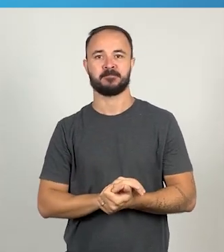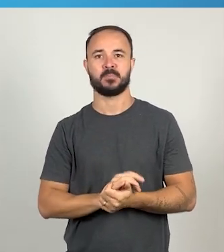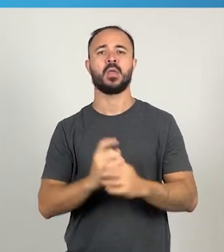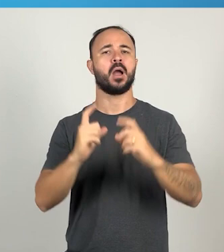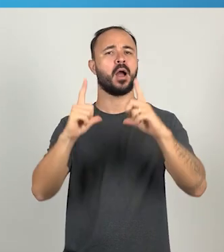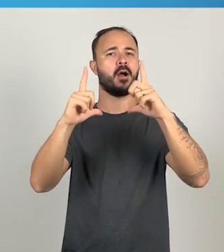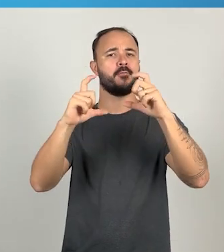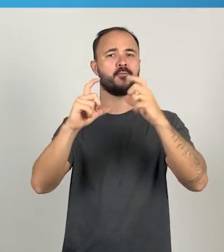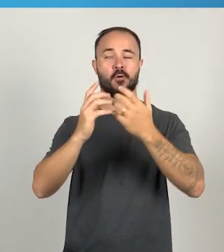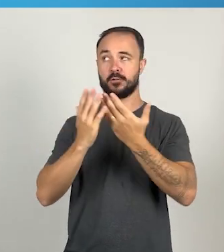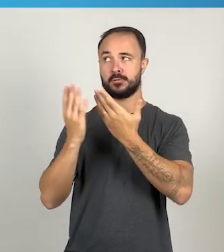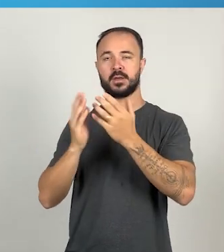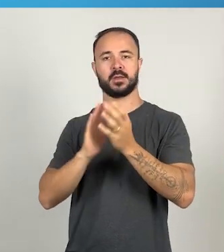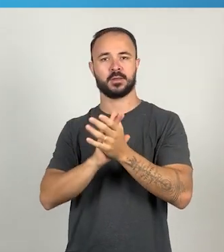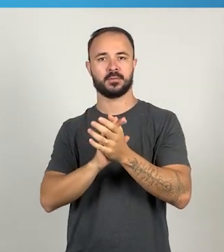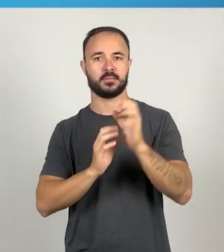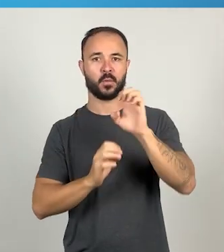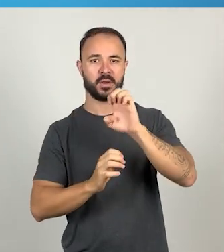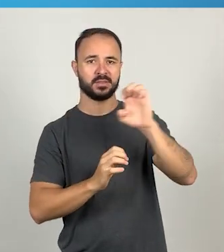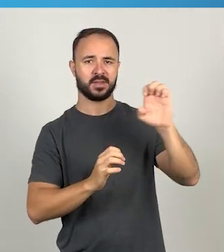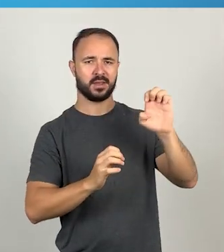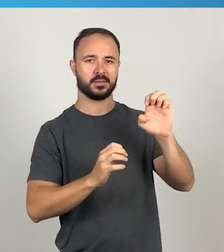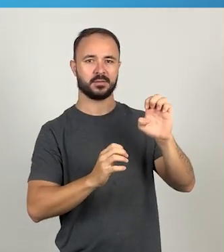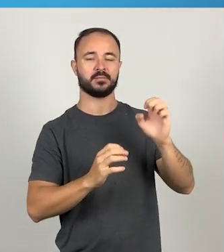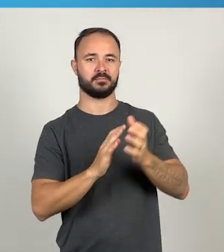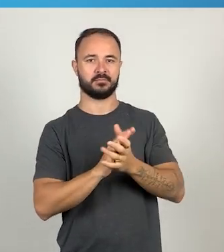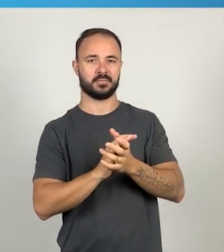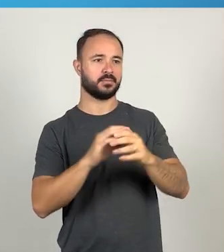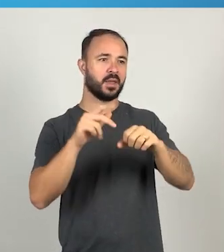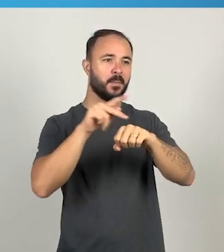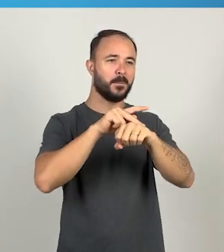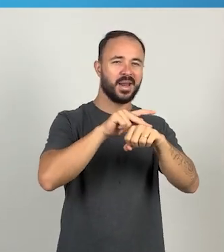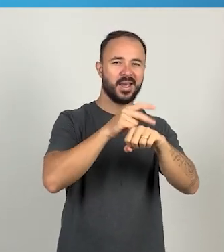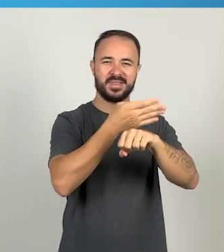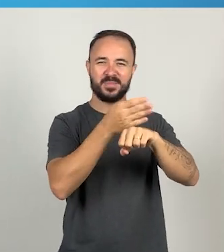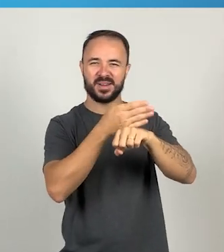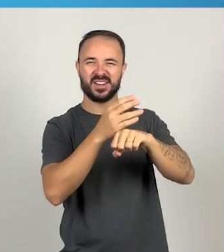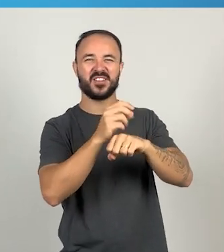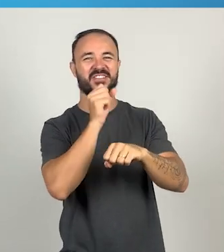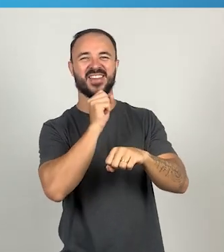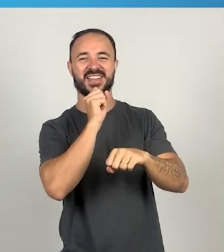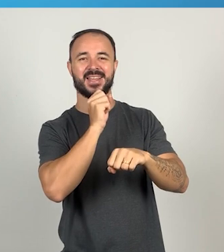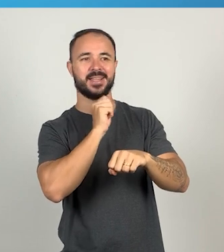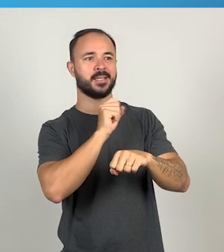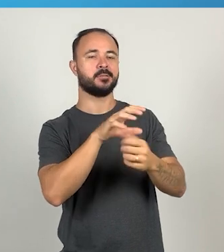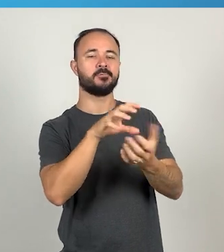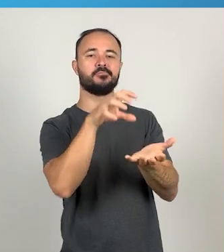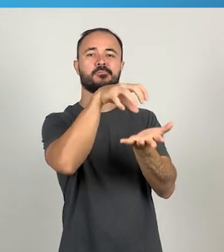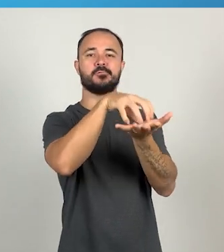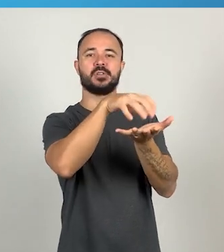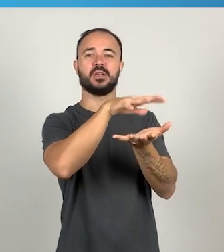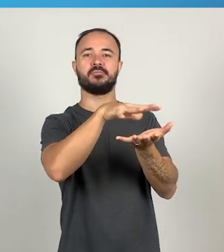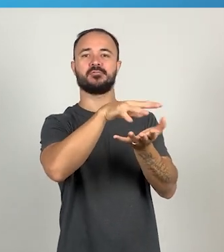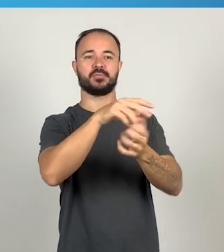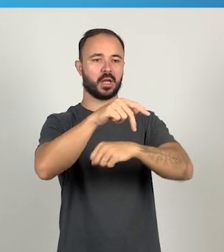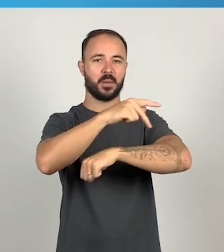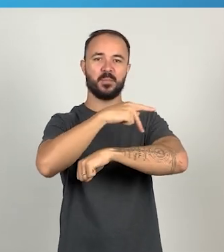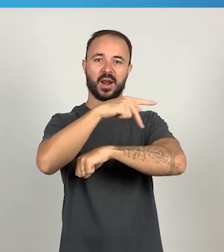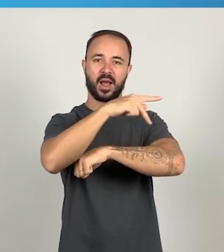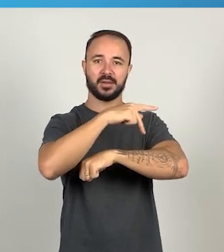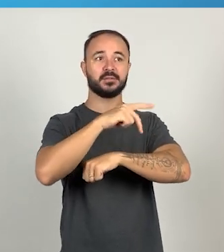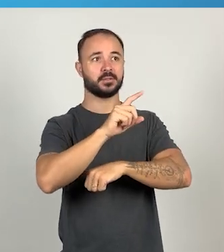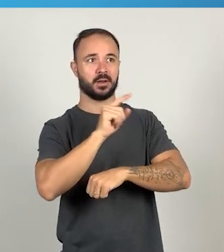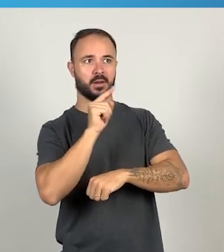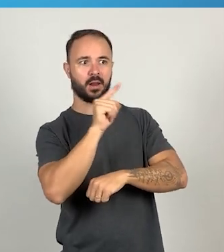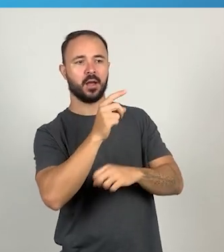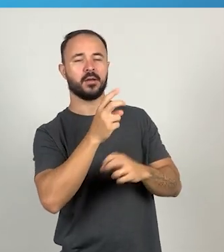foto, da esquerda, em preto e branco, nós temos ali ao centro a Praça de Fátima. Percebam